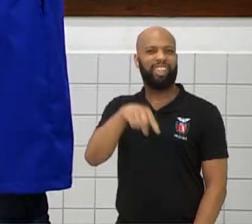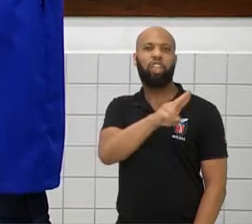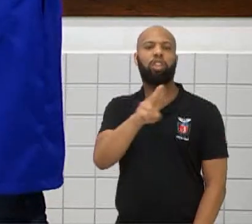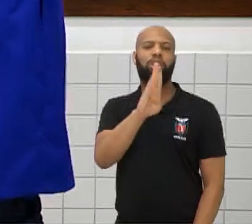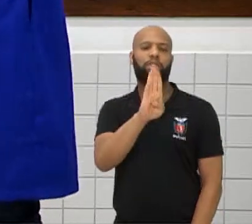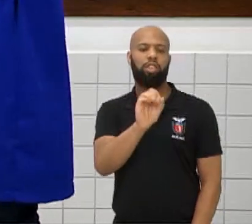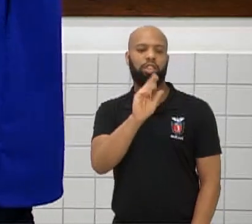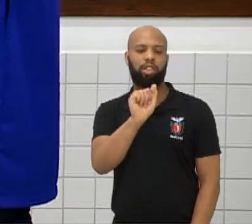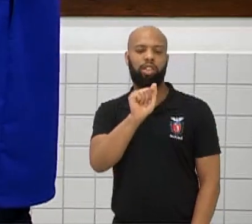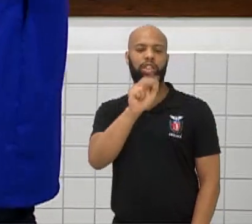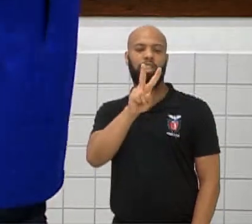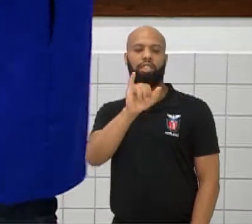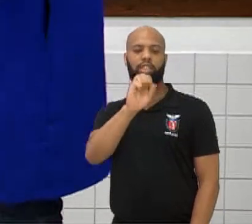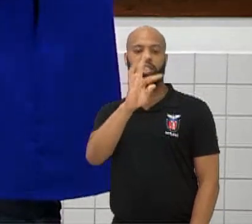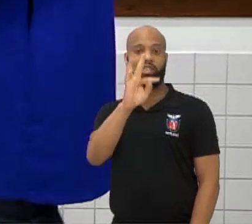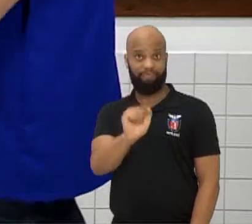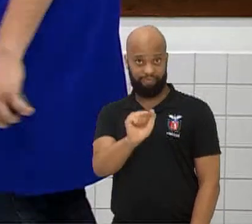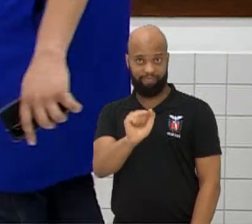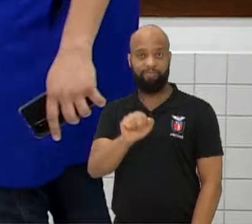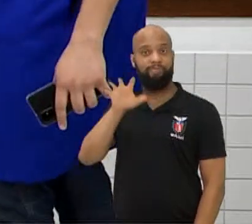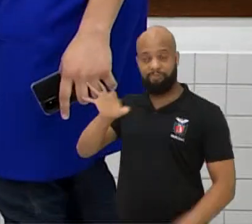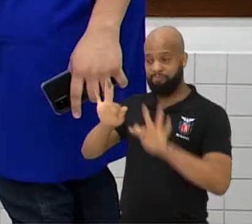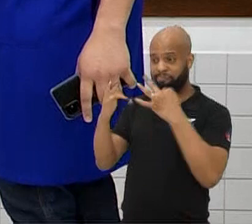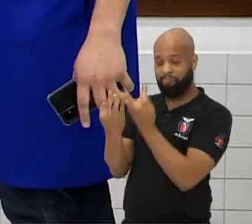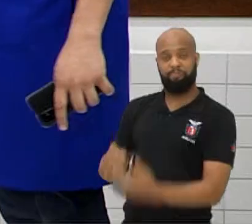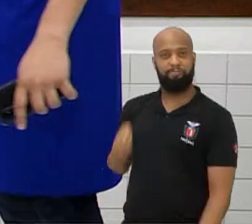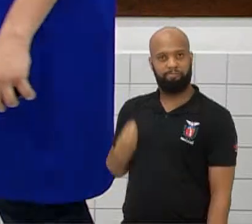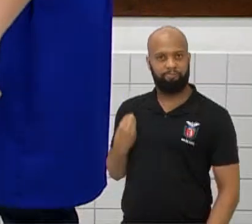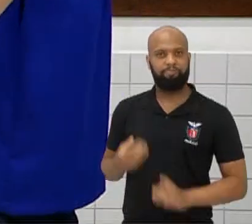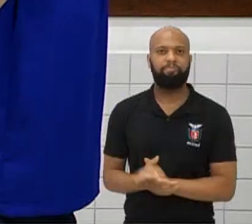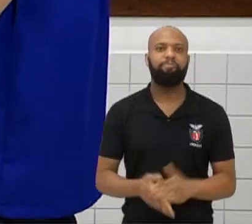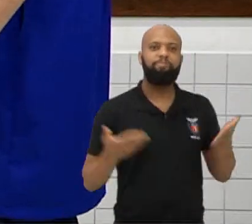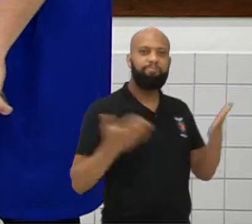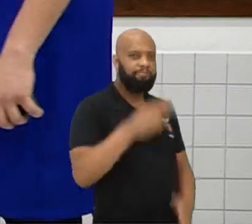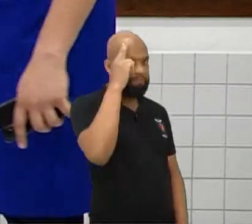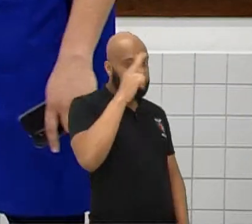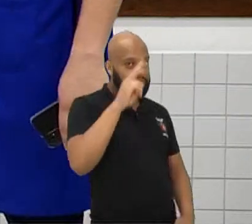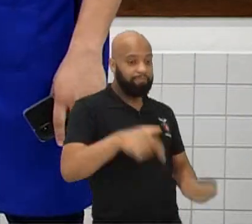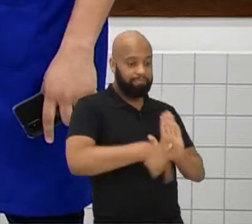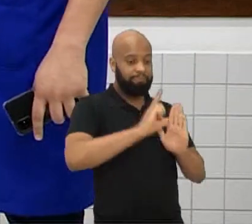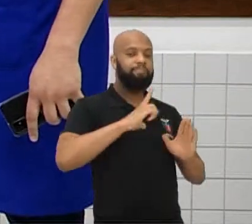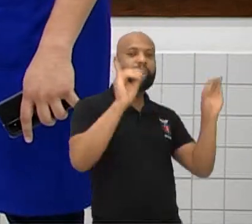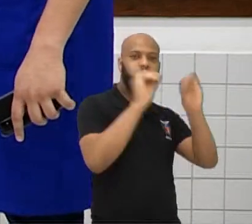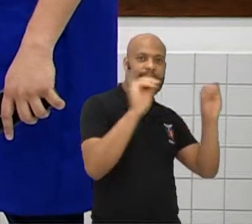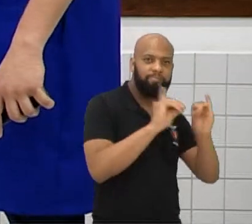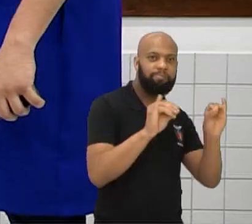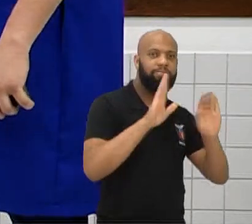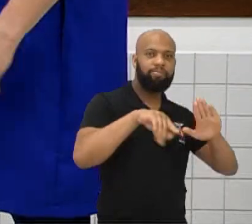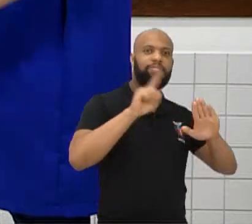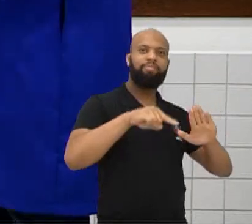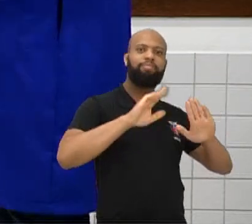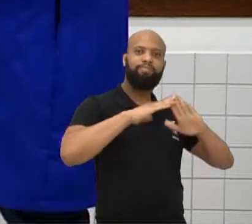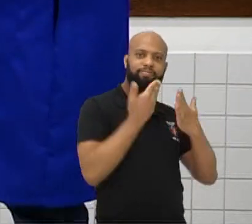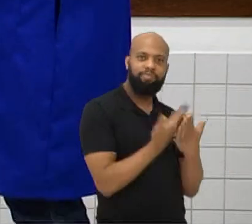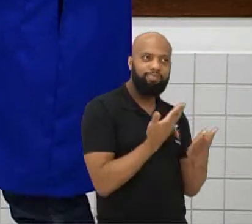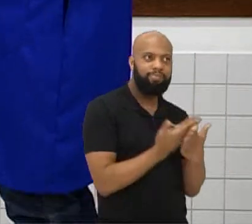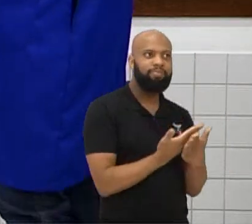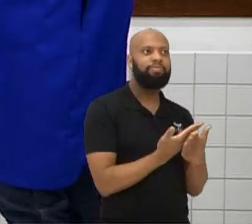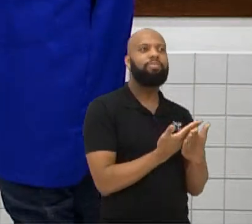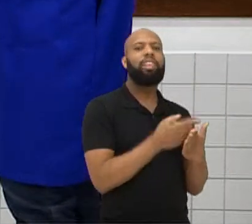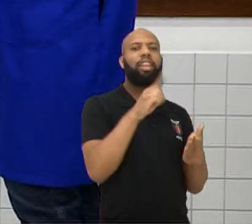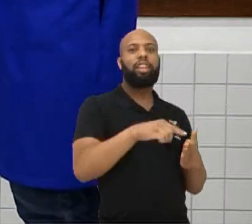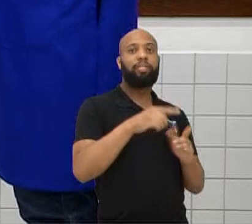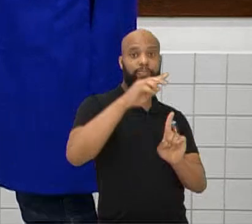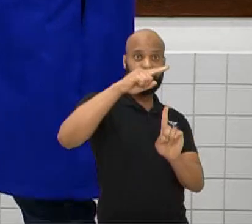que essa família morava. Certo! E vamos relembrar aqui, primeiro eu gostaria de mandar um oi para o Colégio Estadual do Campo Almirante,